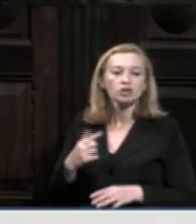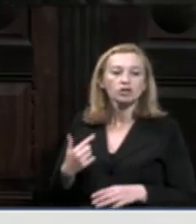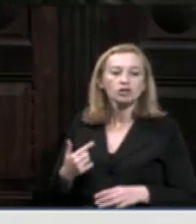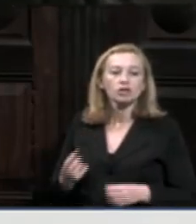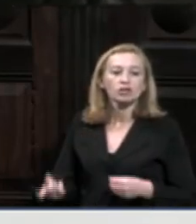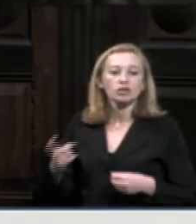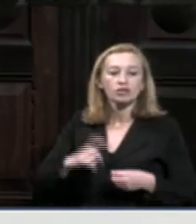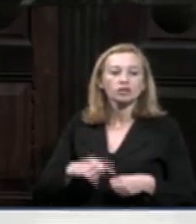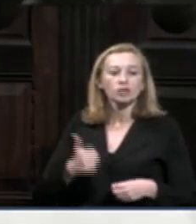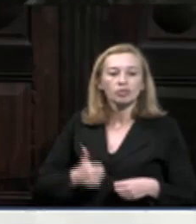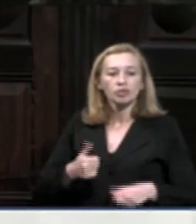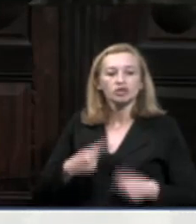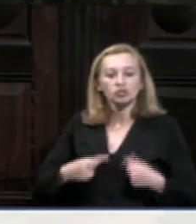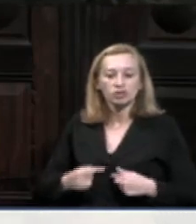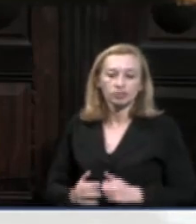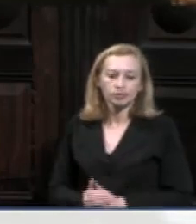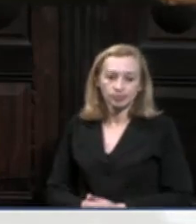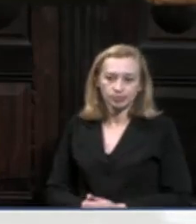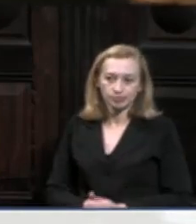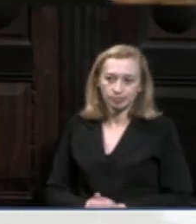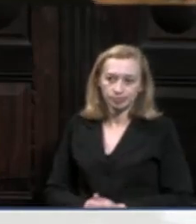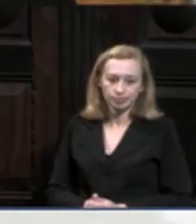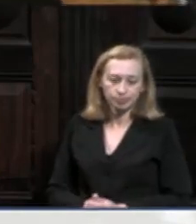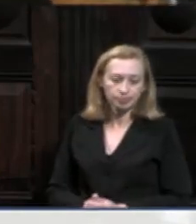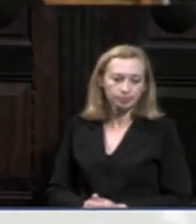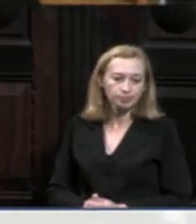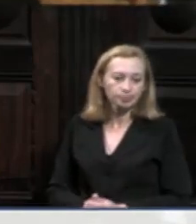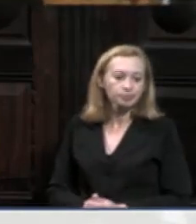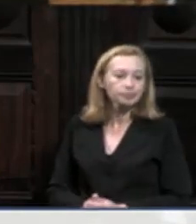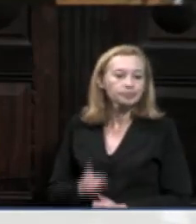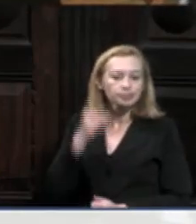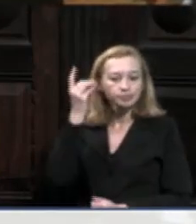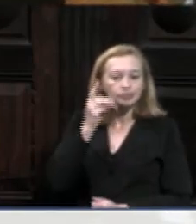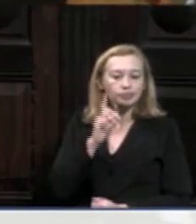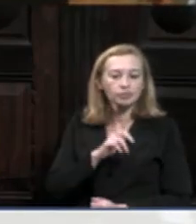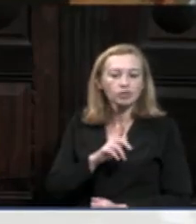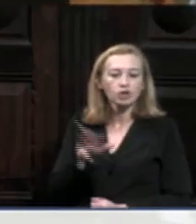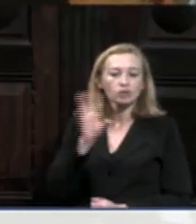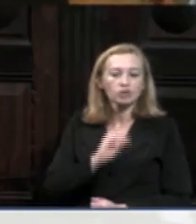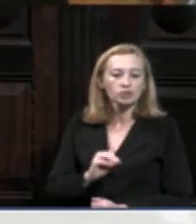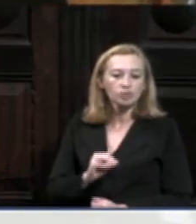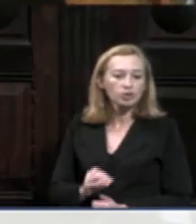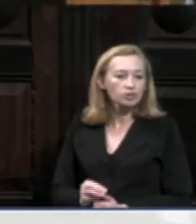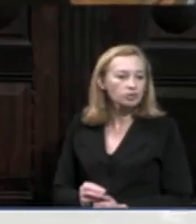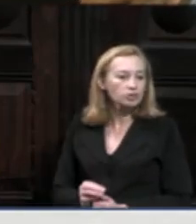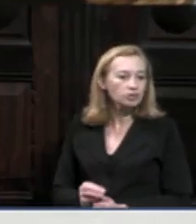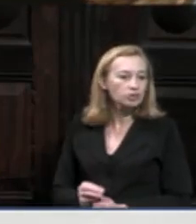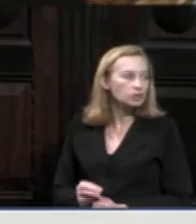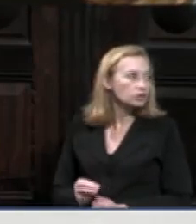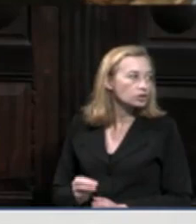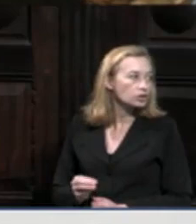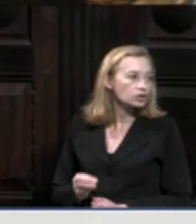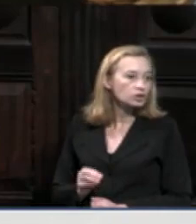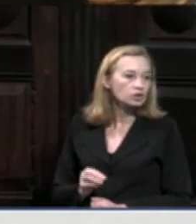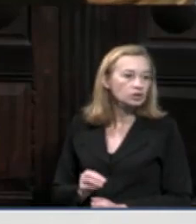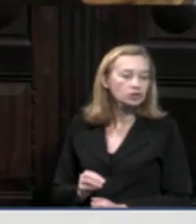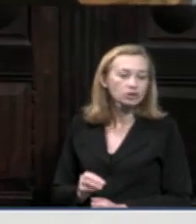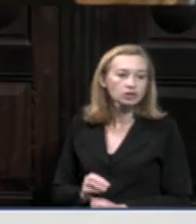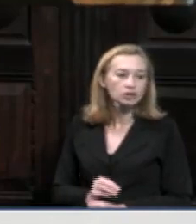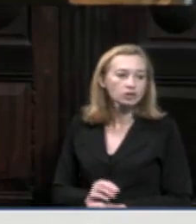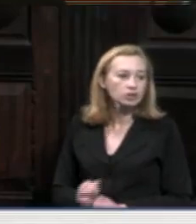essa é a ideia que eu quero aqui registrar. Deputado Luiz Paulo. Deputado Tio Carlos. Senhor